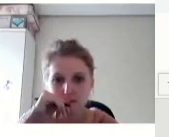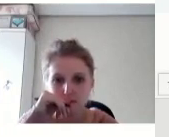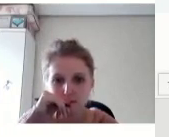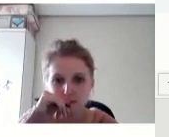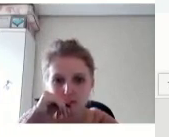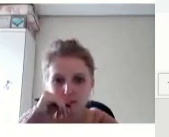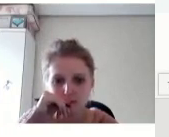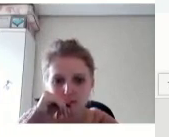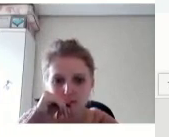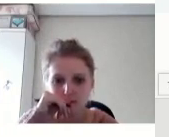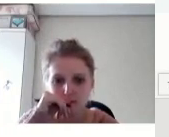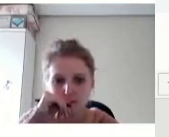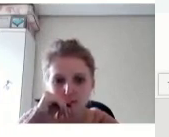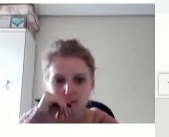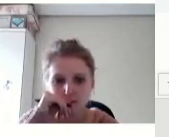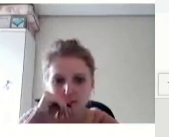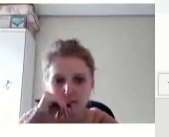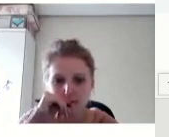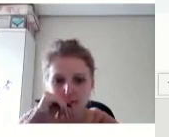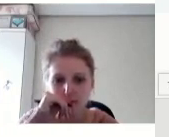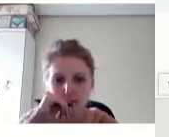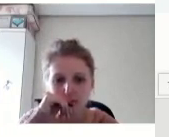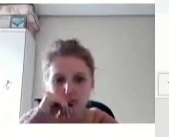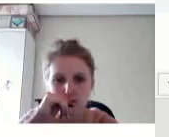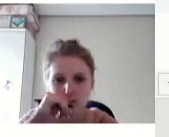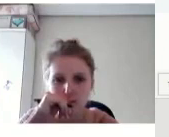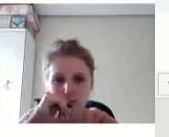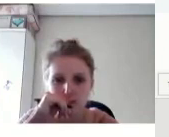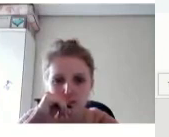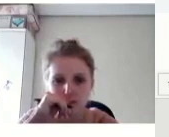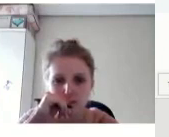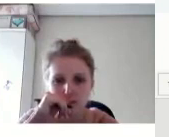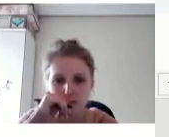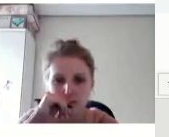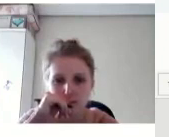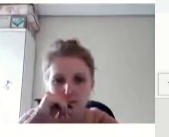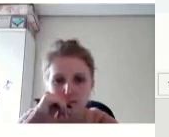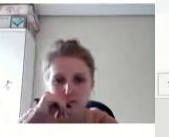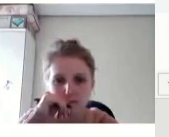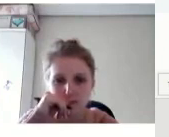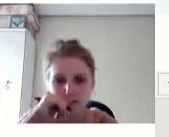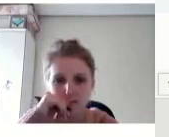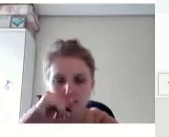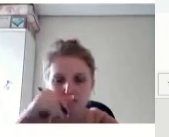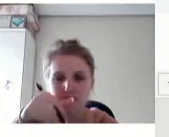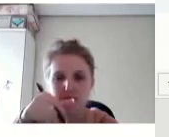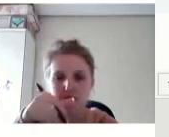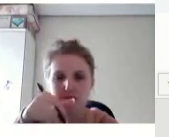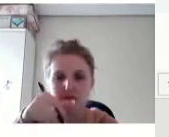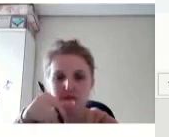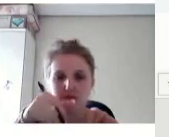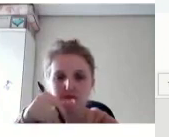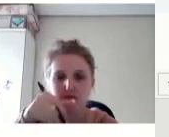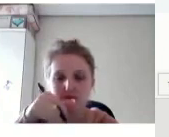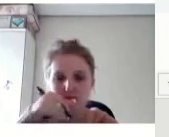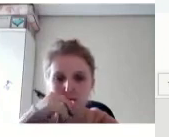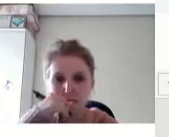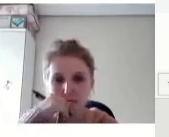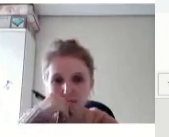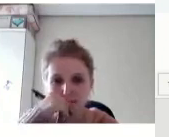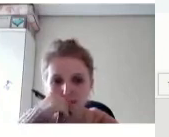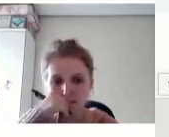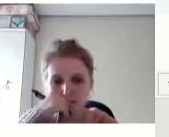Poisson, de A co-hamiltoniano, né? E a derivada parcial de A relativa ao tempo. Aí, o